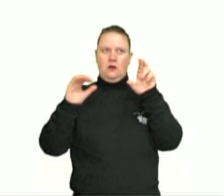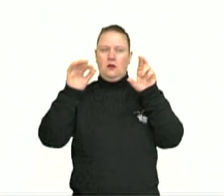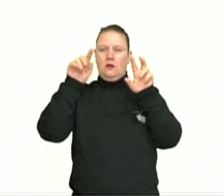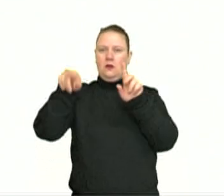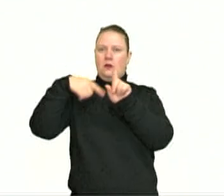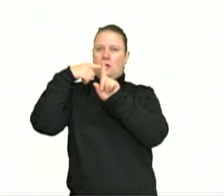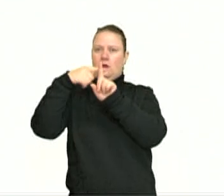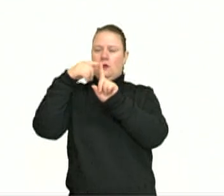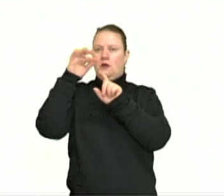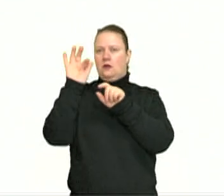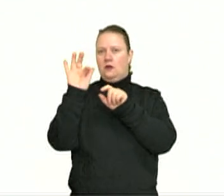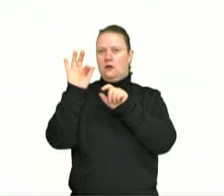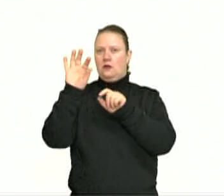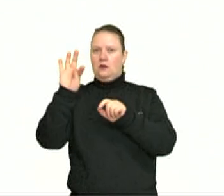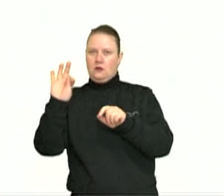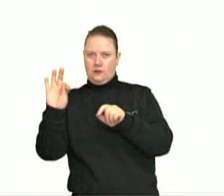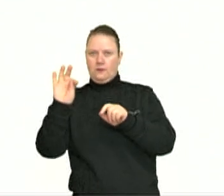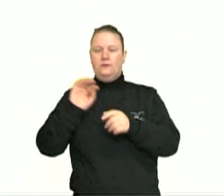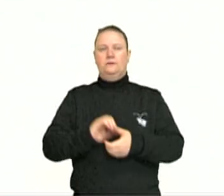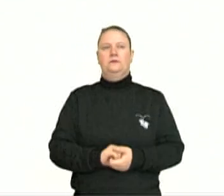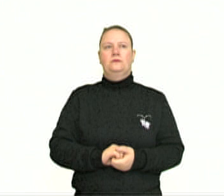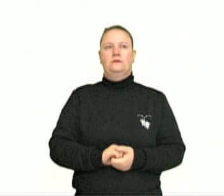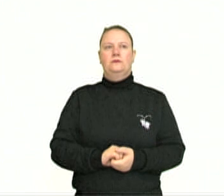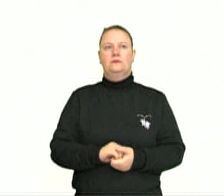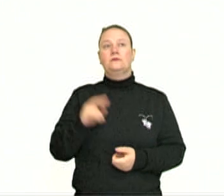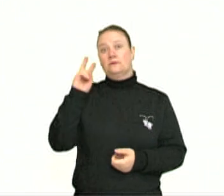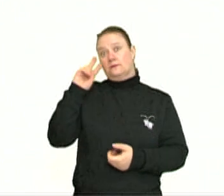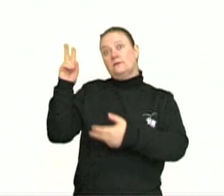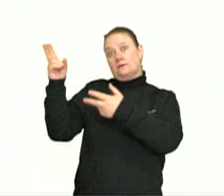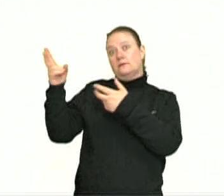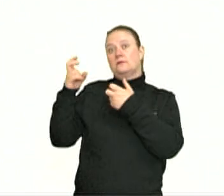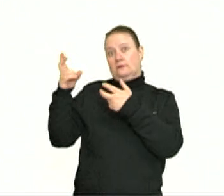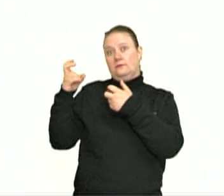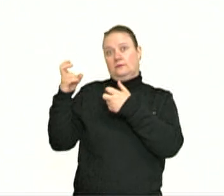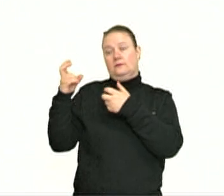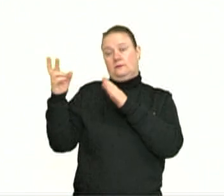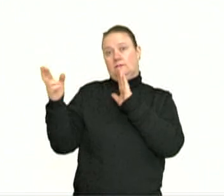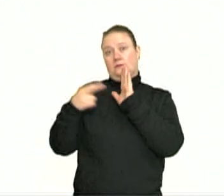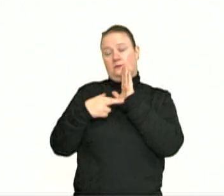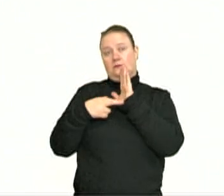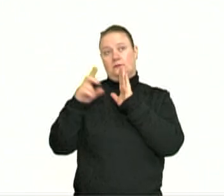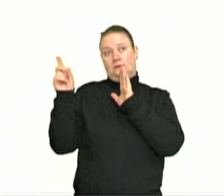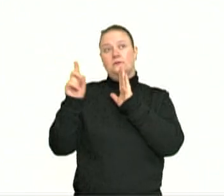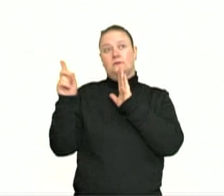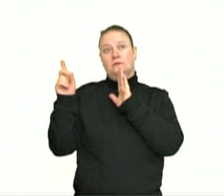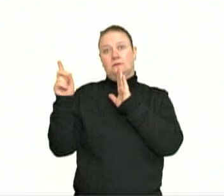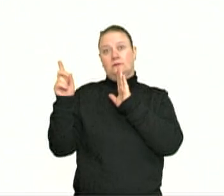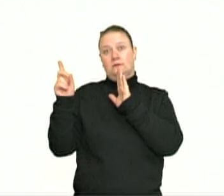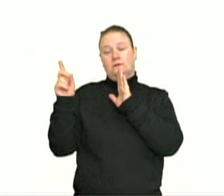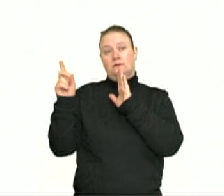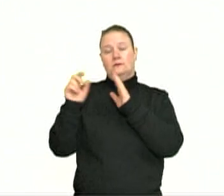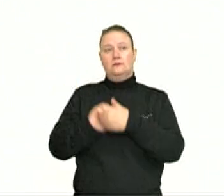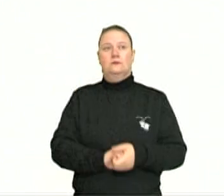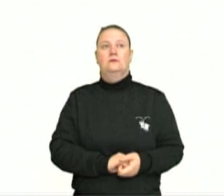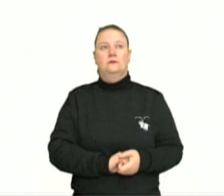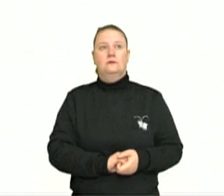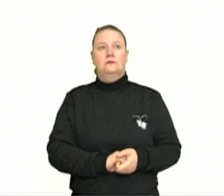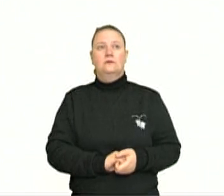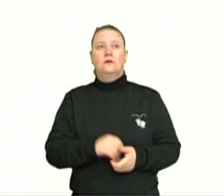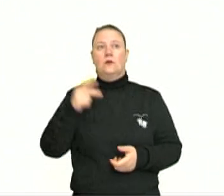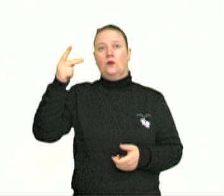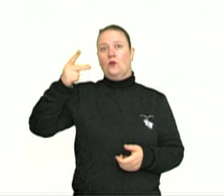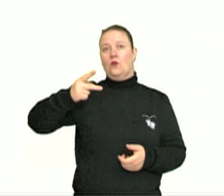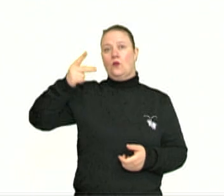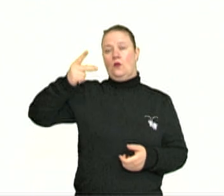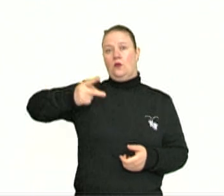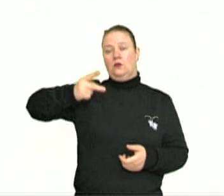isso, né? Muitas vezes aqui, se você for analisar, isso acaba gerando uma resultante, né? Esses dois caras aqui, esses dois vetores, eles